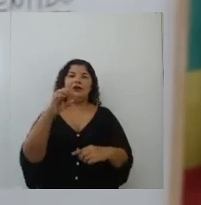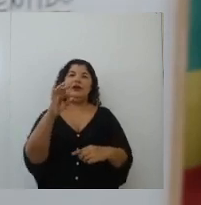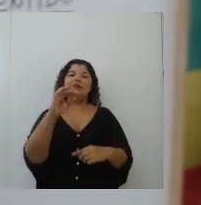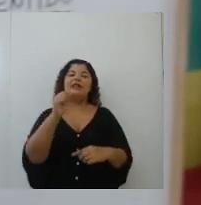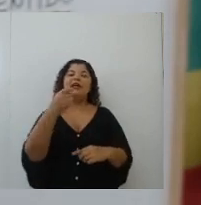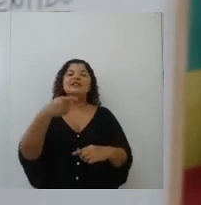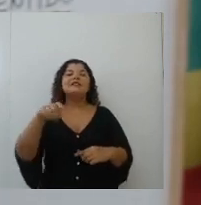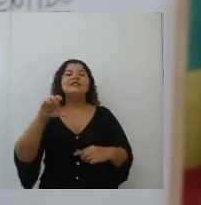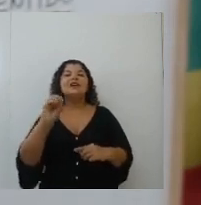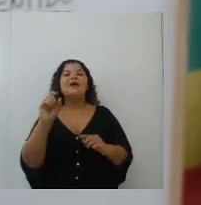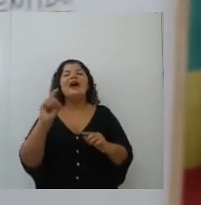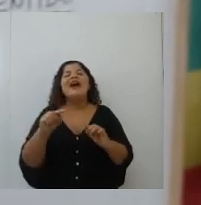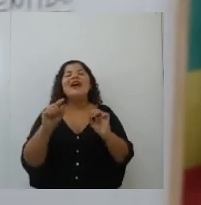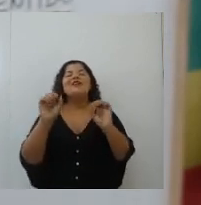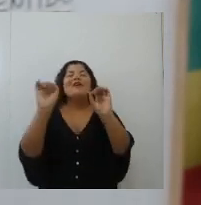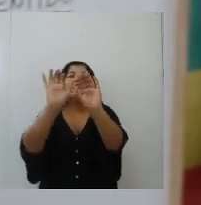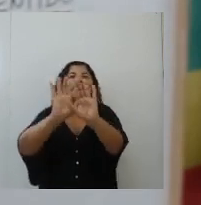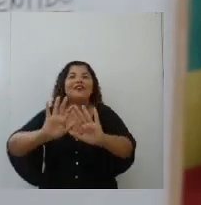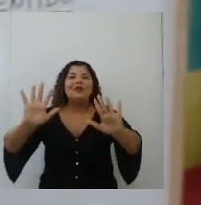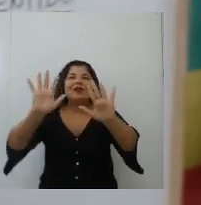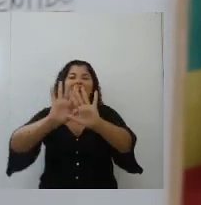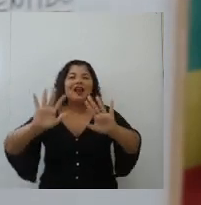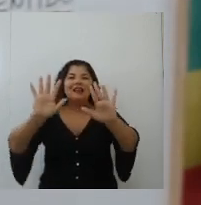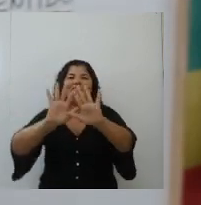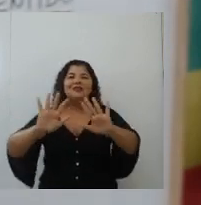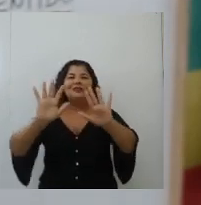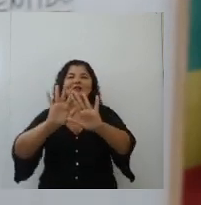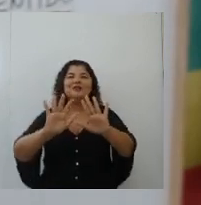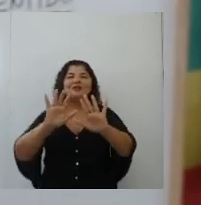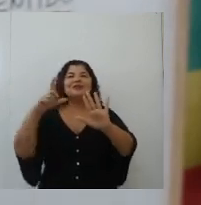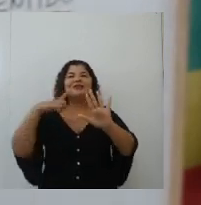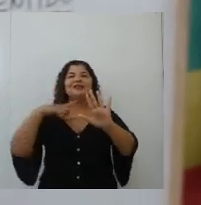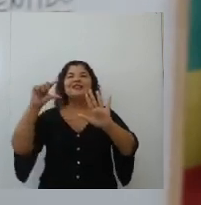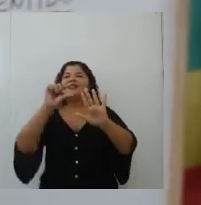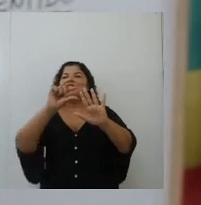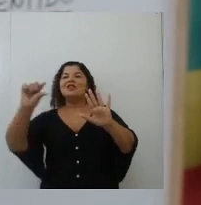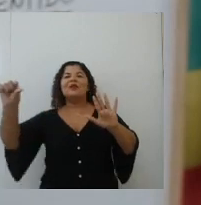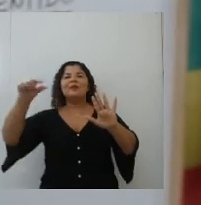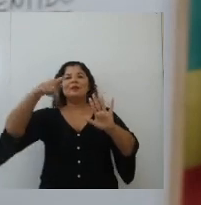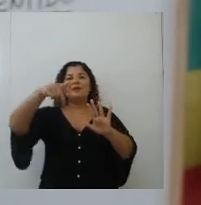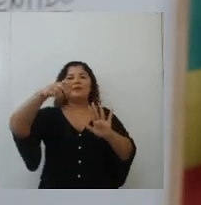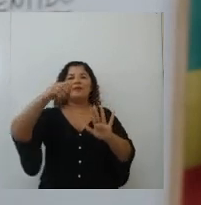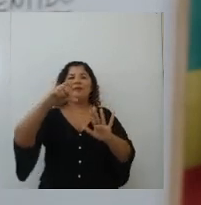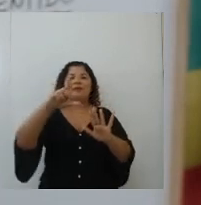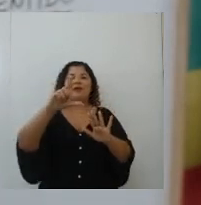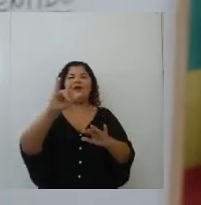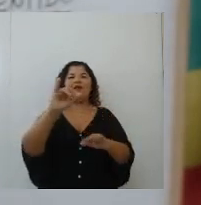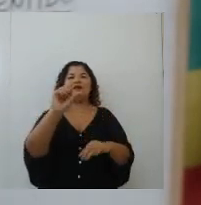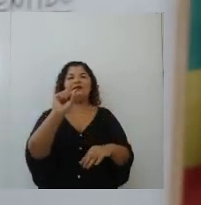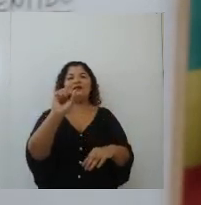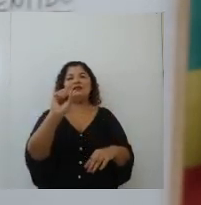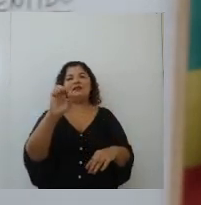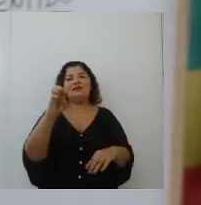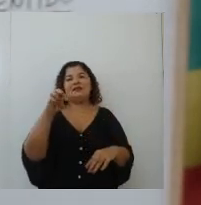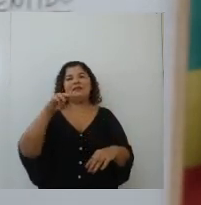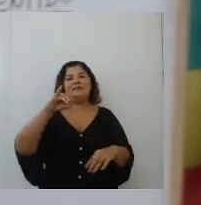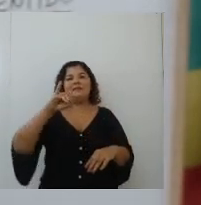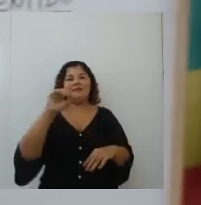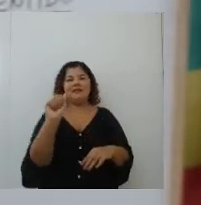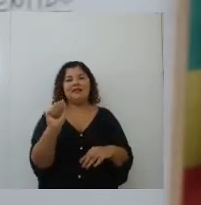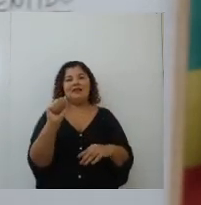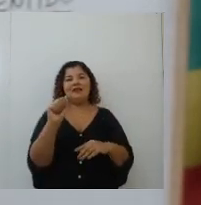é o sentido figurado, é o que a gente chama de polissemia. Olha lá o que está na sua tela.